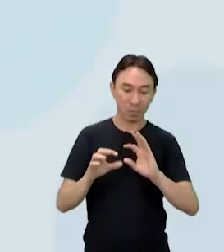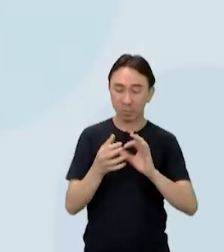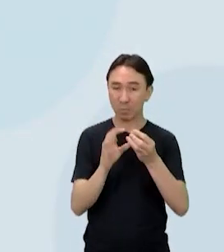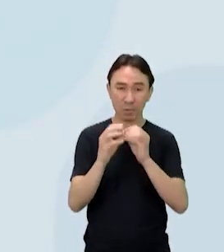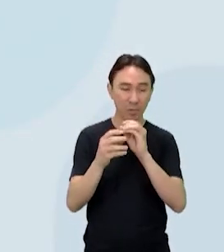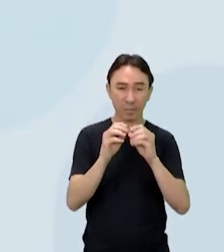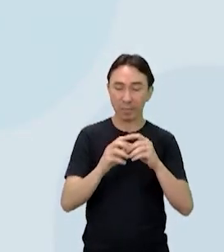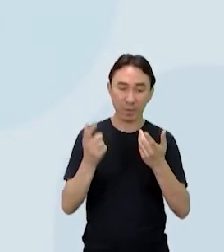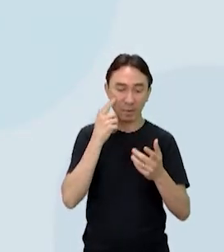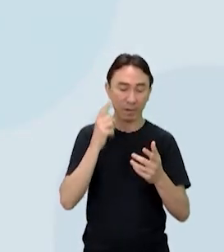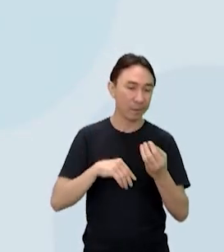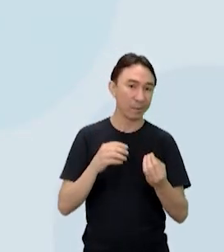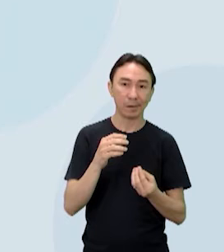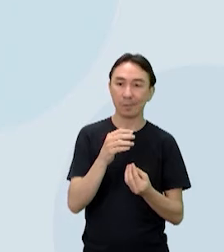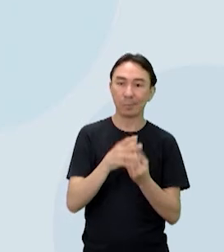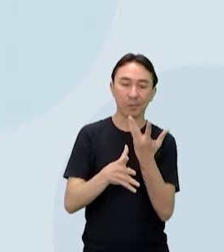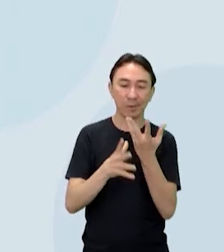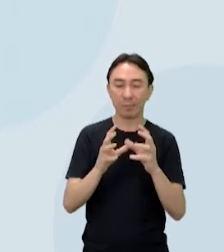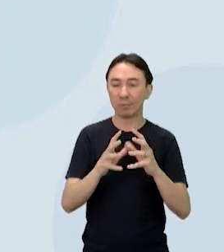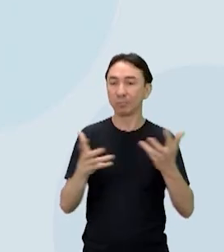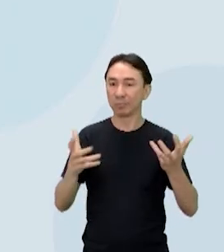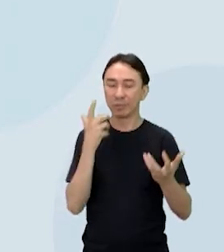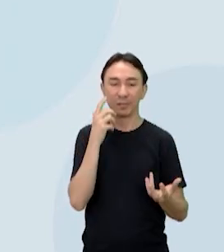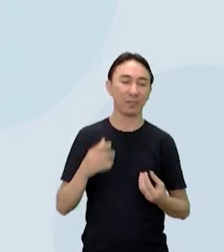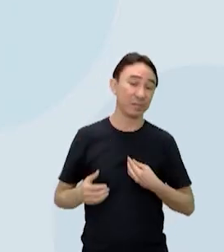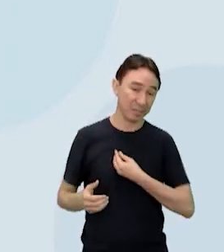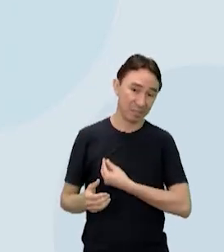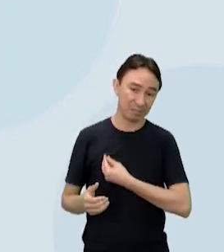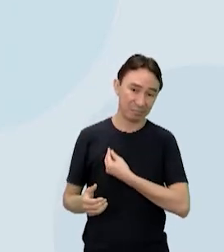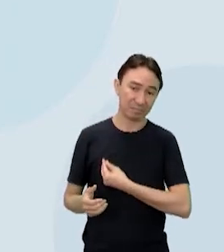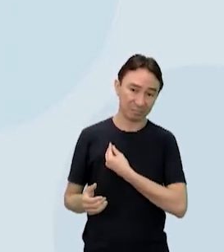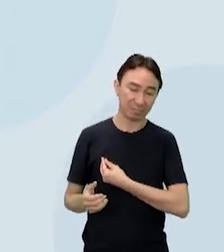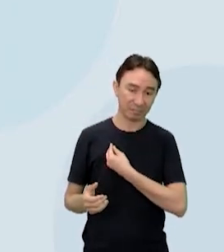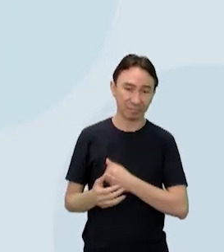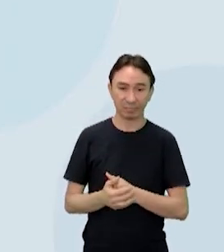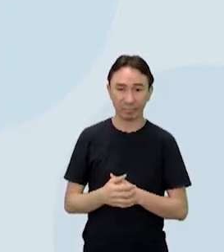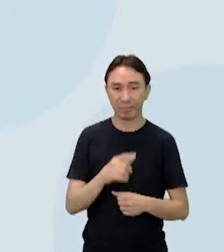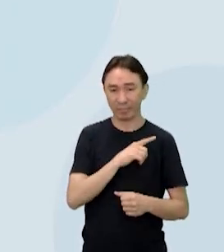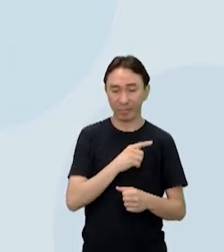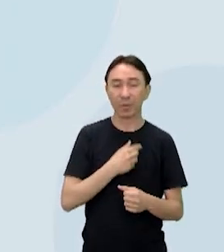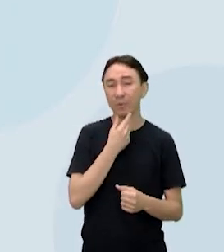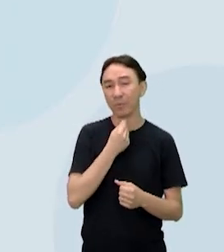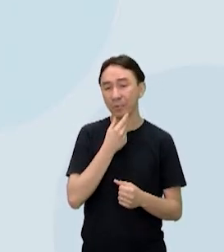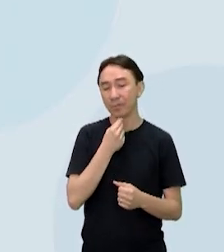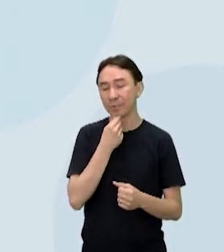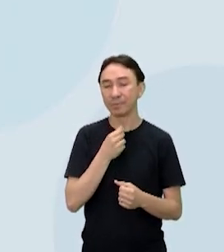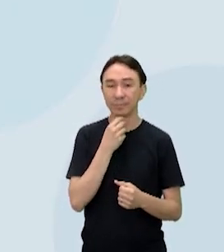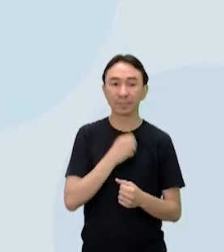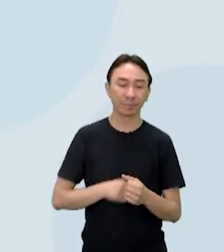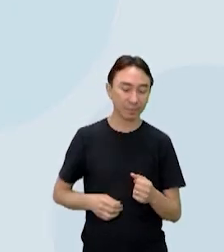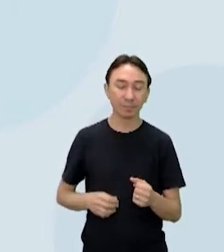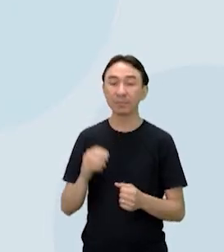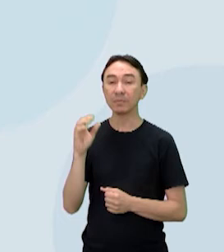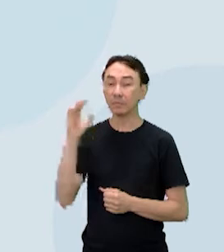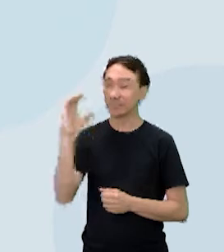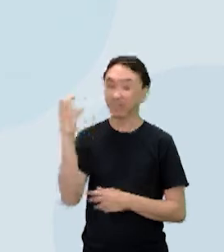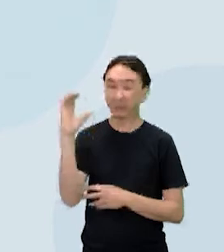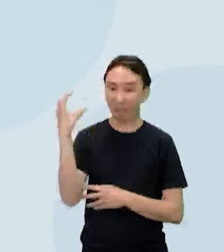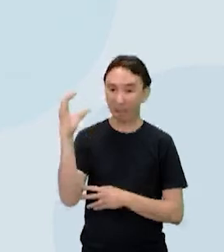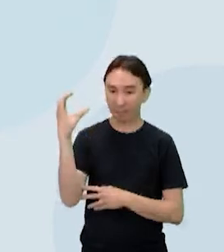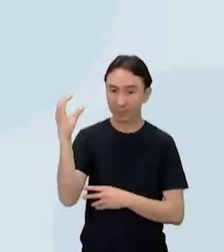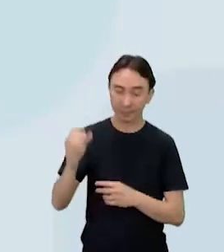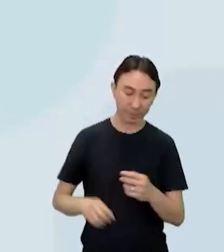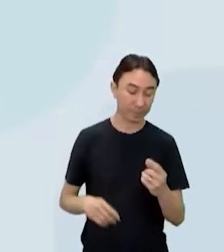vida. E aí, gente, a gente tem aí 3 cientistas, na verdade, que eu ressaltei para vocês, que foram os cientistas que na